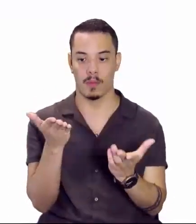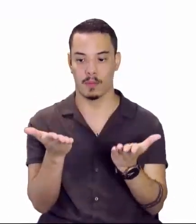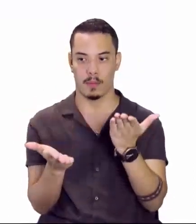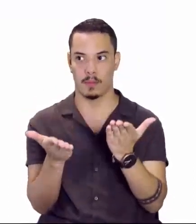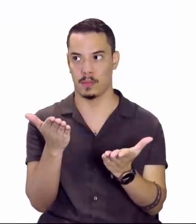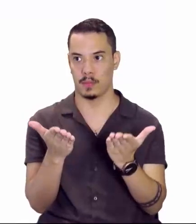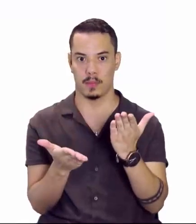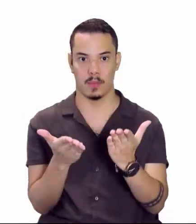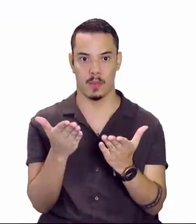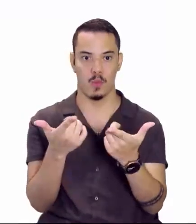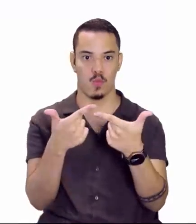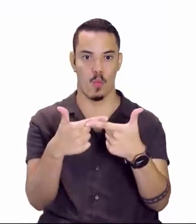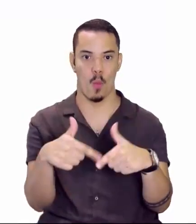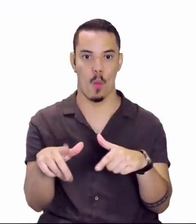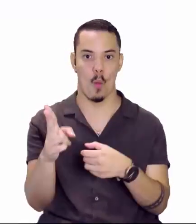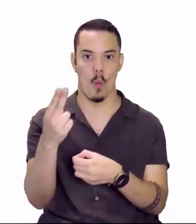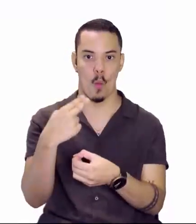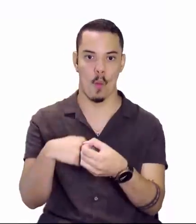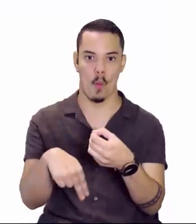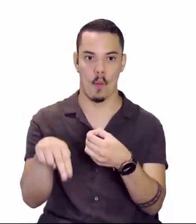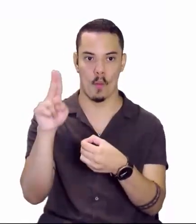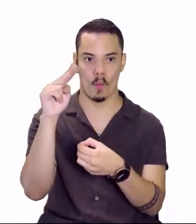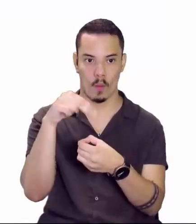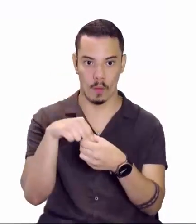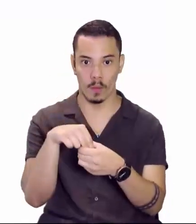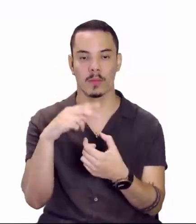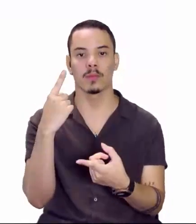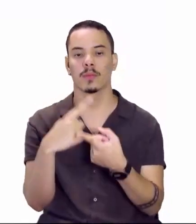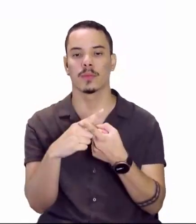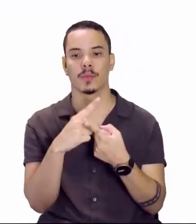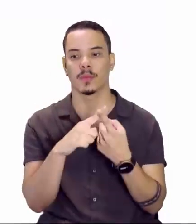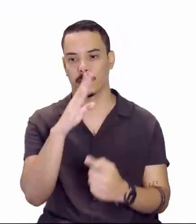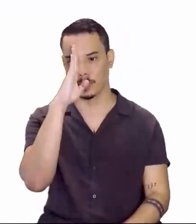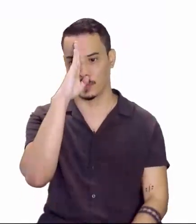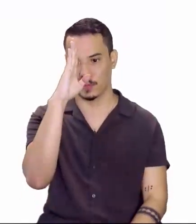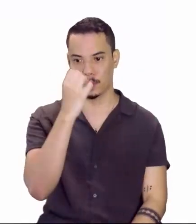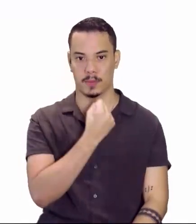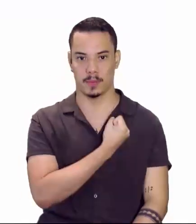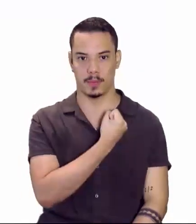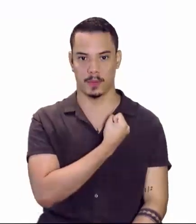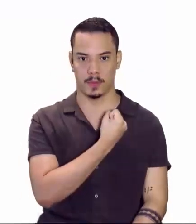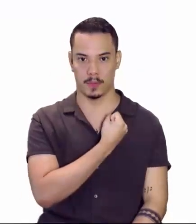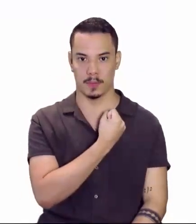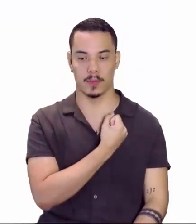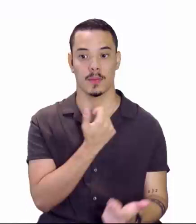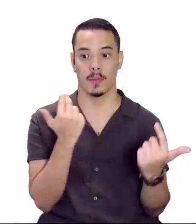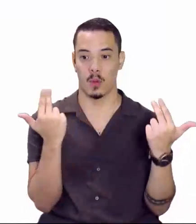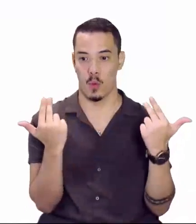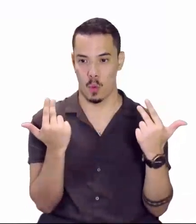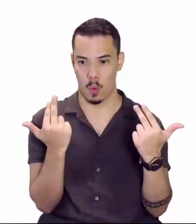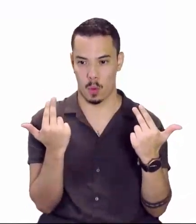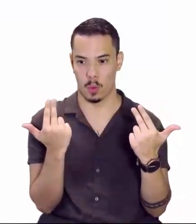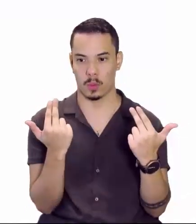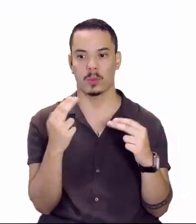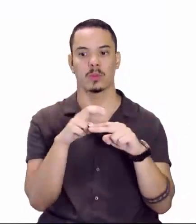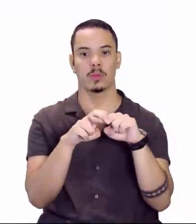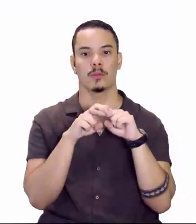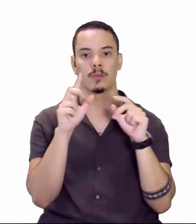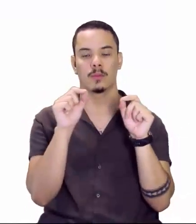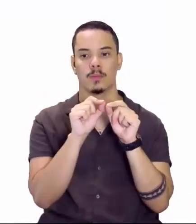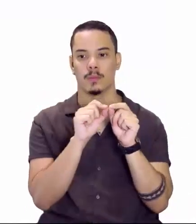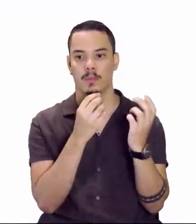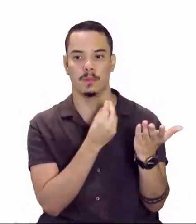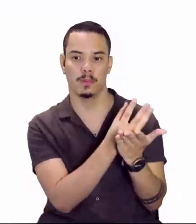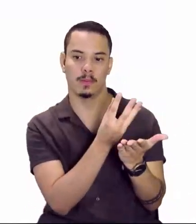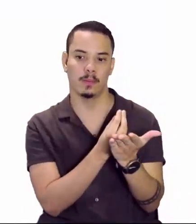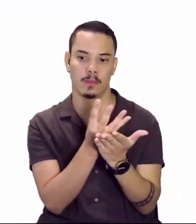o átomo neutro do estado fundamental é aquele em que o número de prótons é igual ao número de elétrons. Então, você faz a